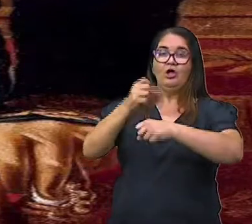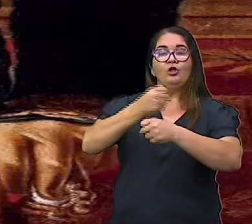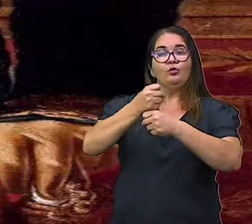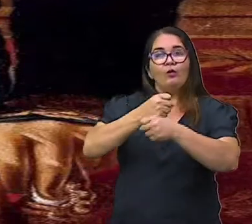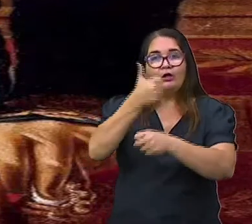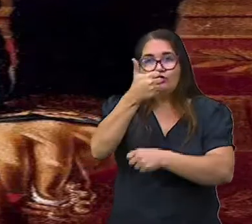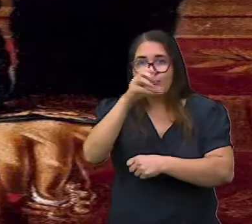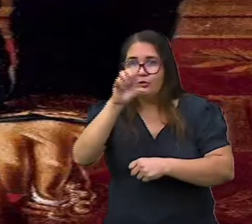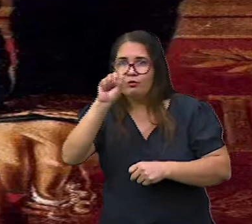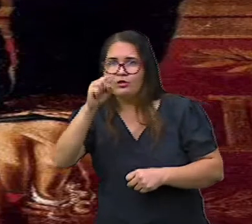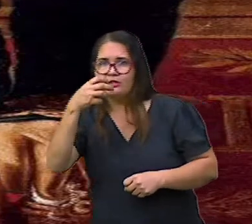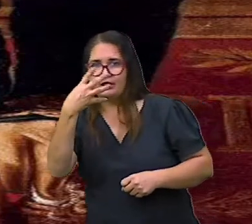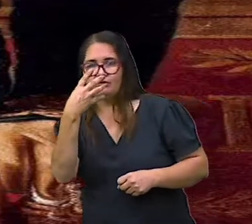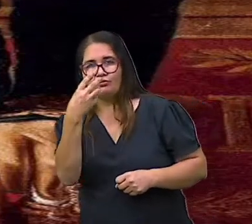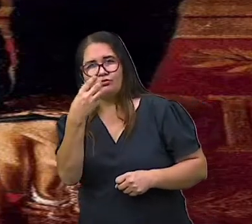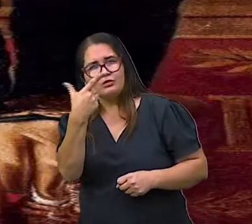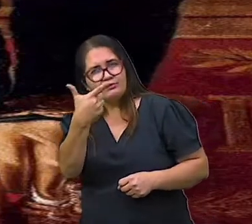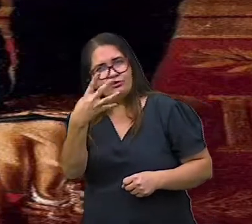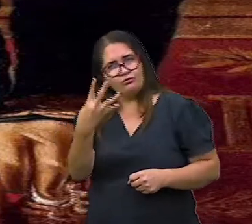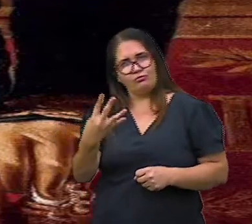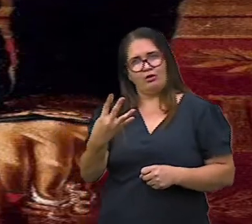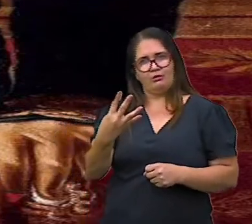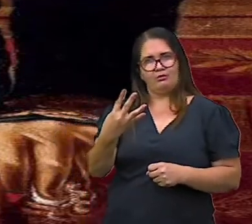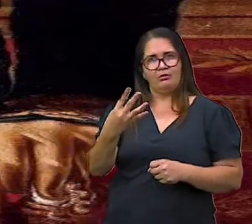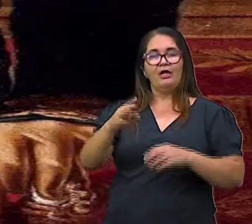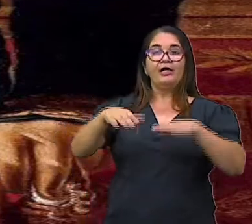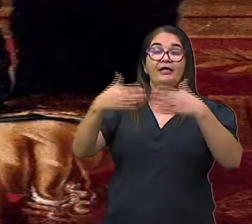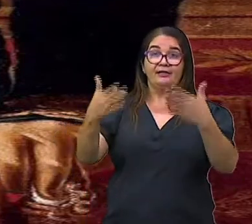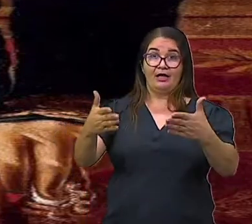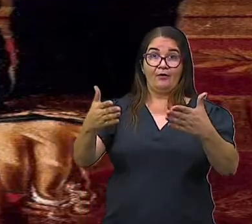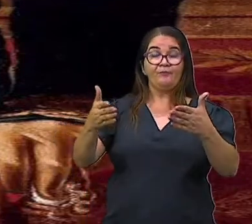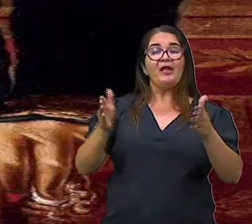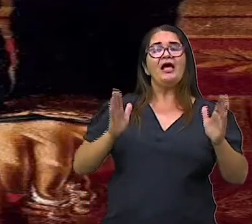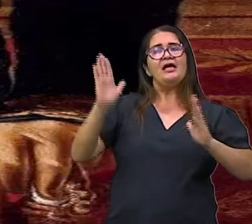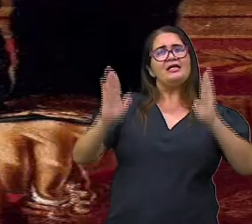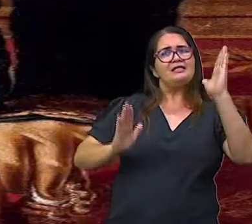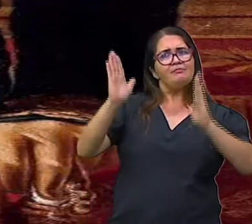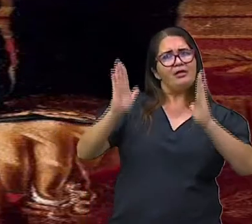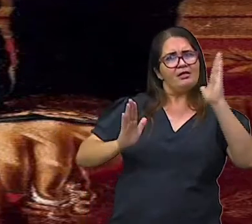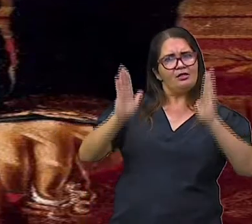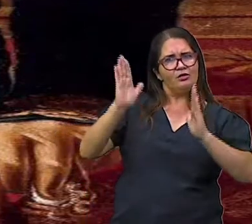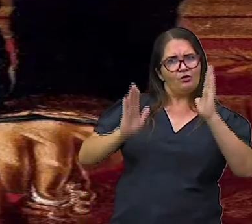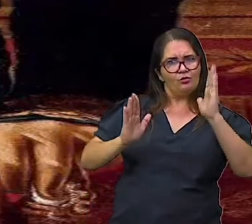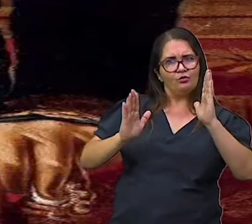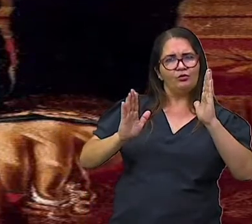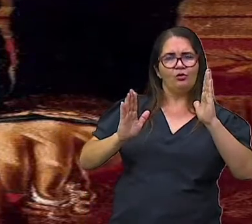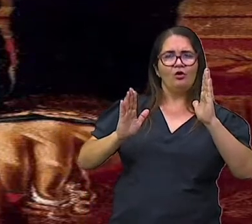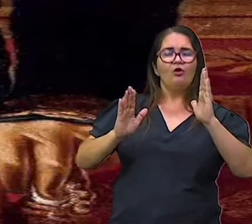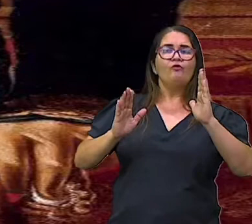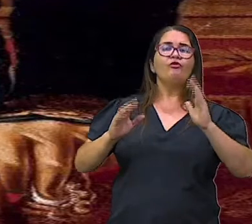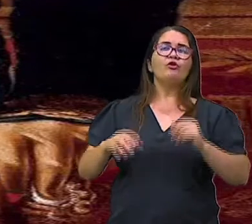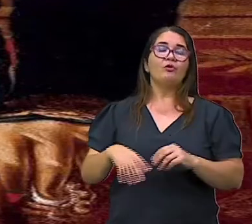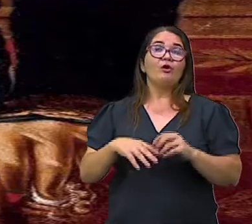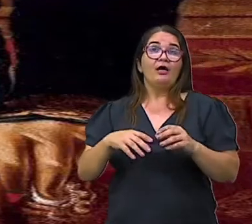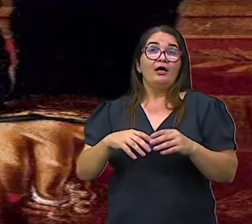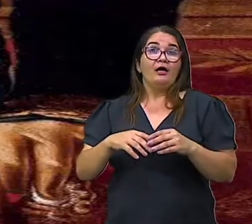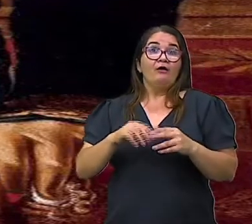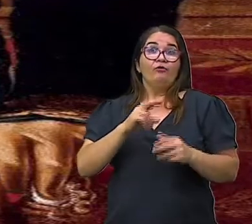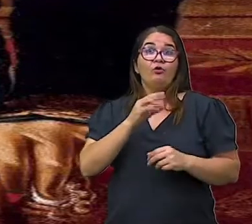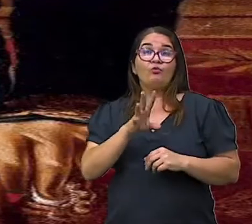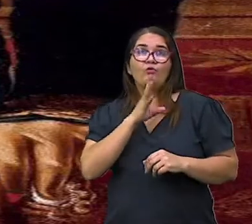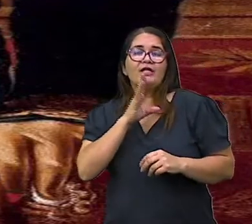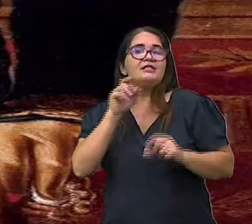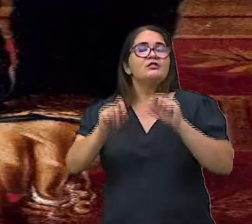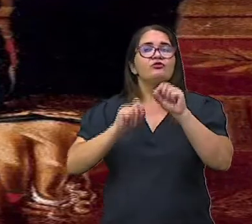Este período de transição ficou conhecido como período regencial, onde os regentes governavam em